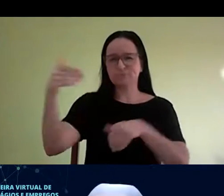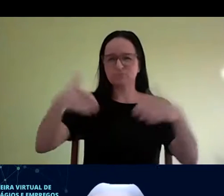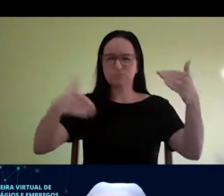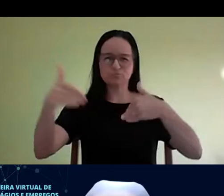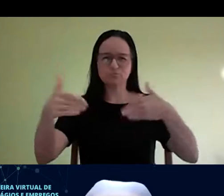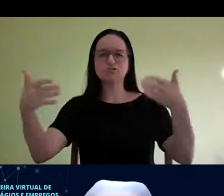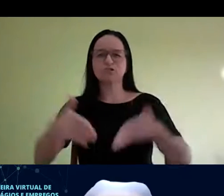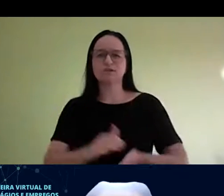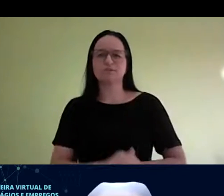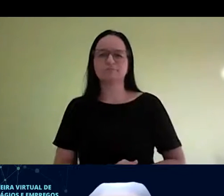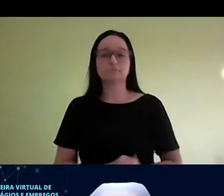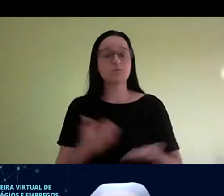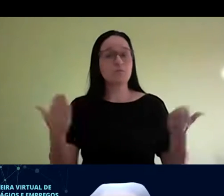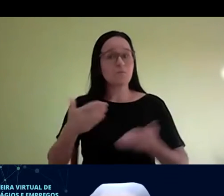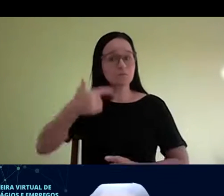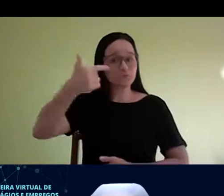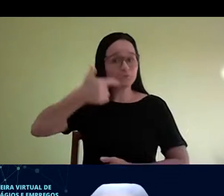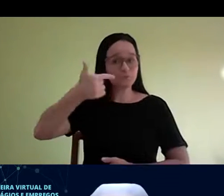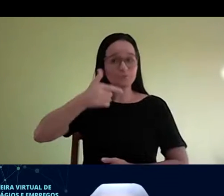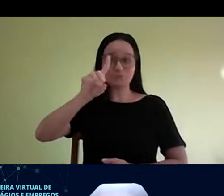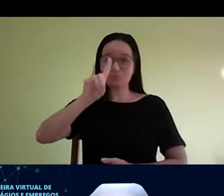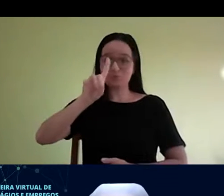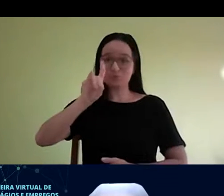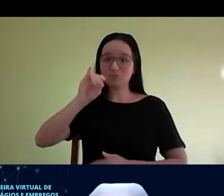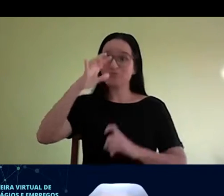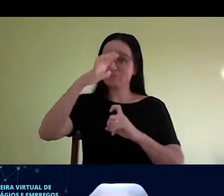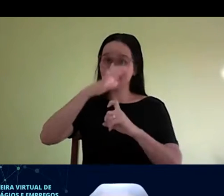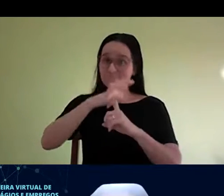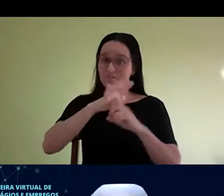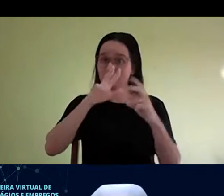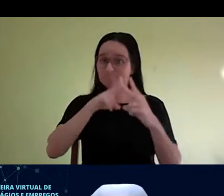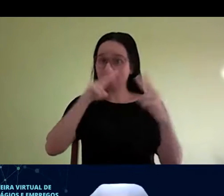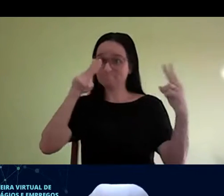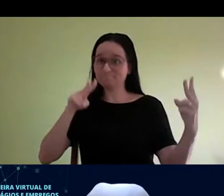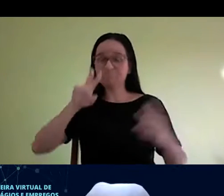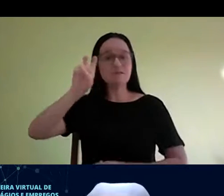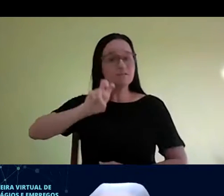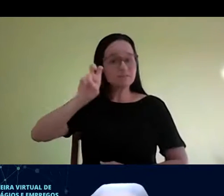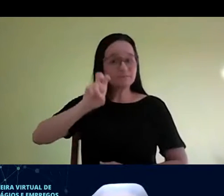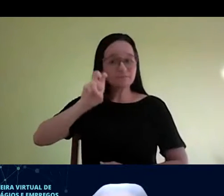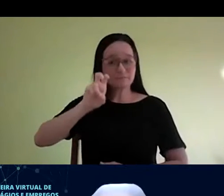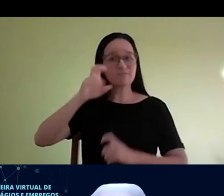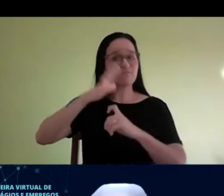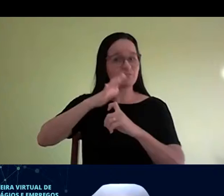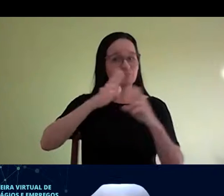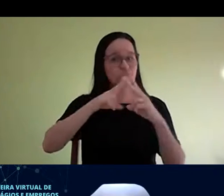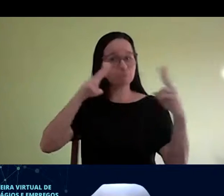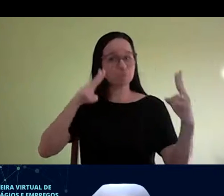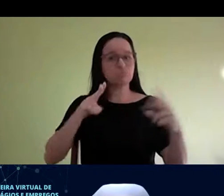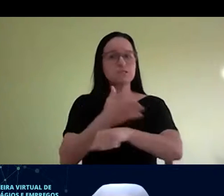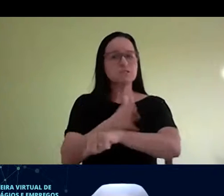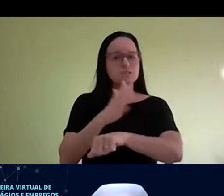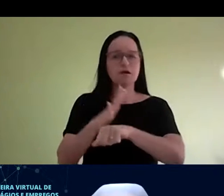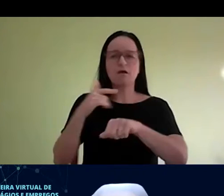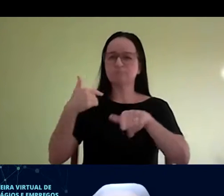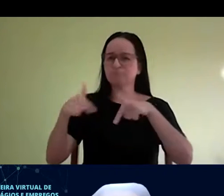Estamos no segundo dia da nossa feira virtual, quinta edição da feira virtual de estágios e empregos. Ontem foi um sucesso,